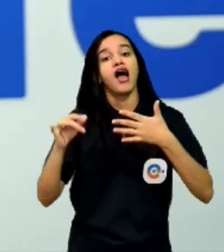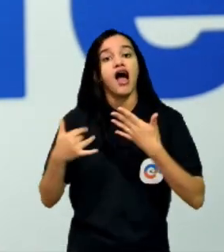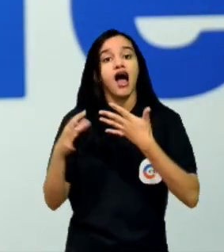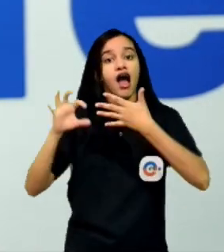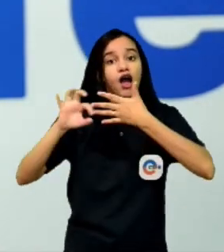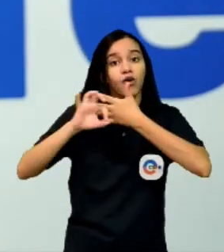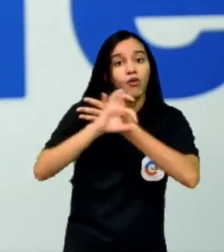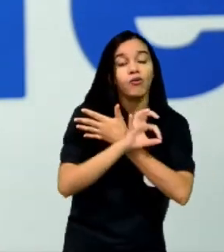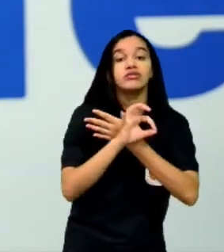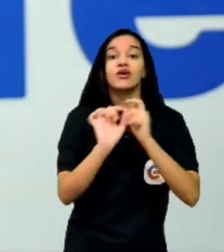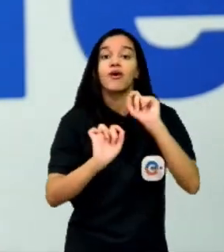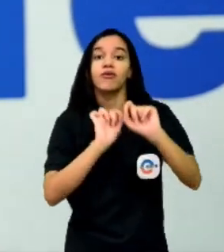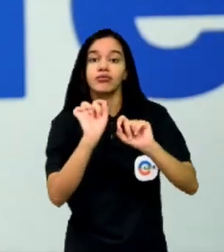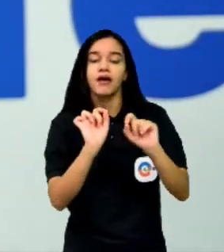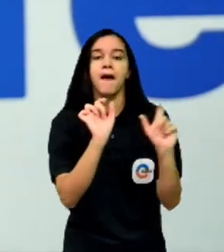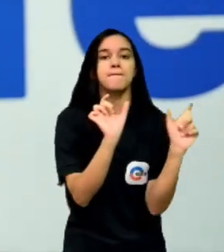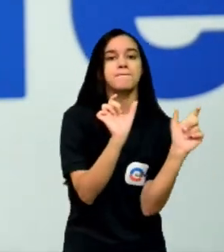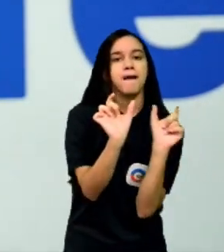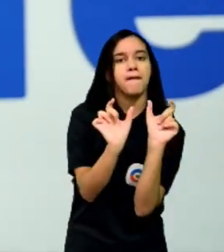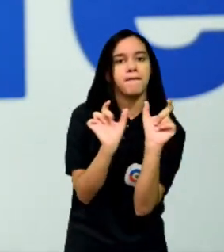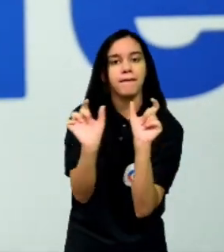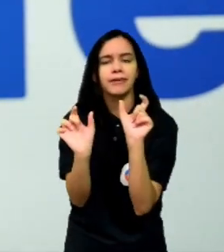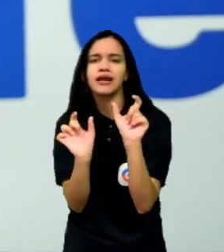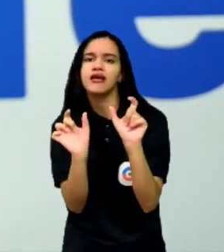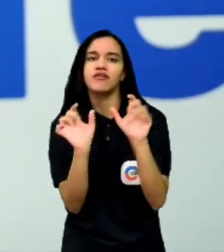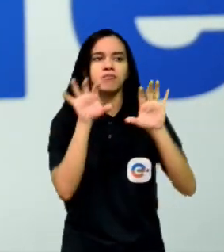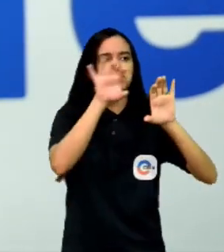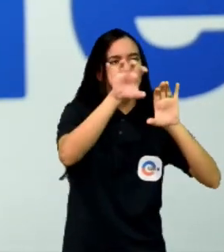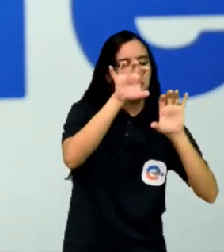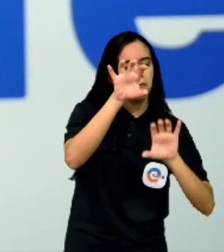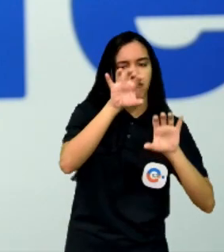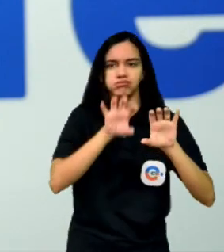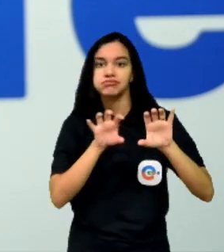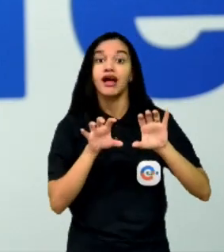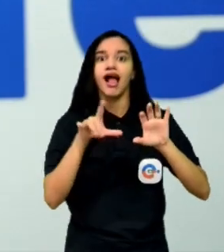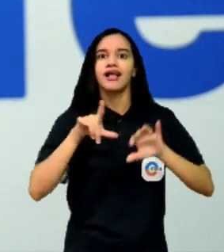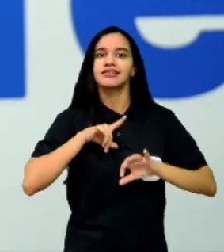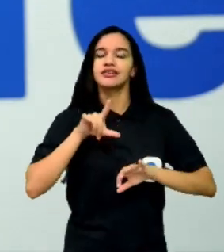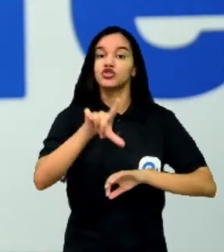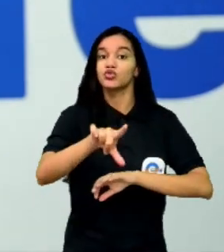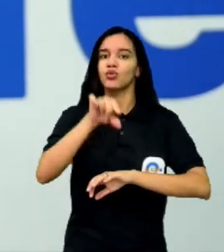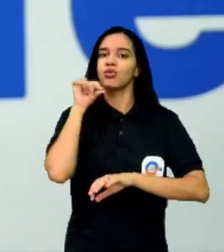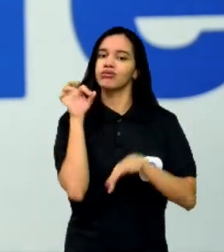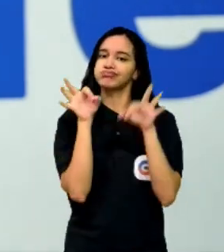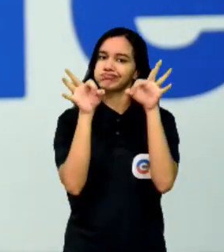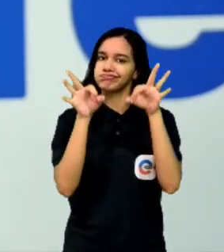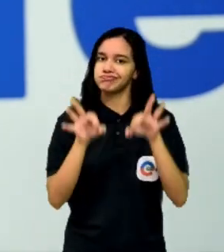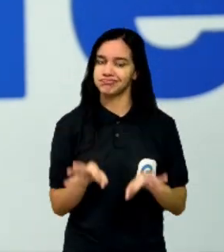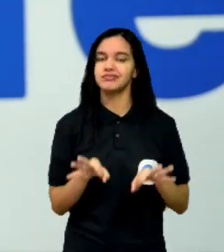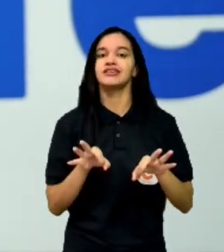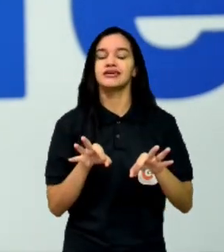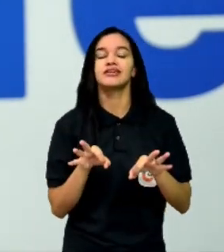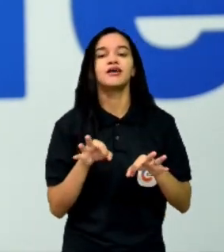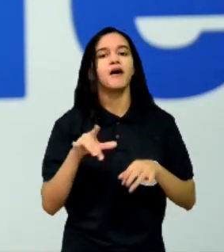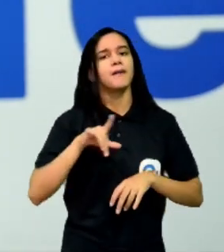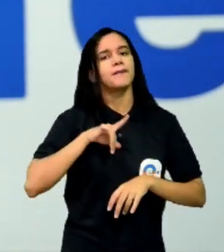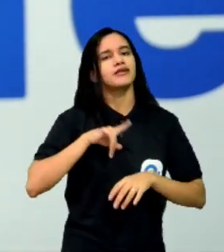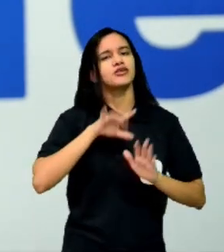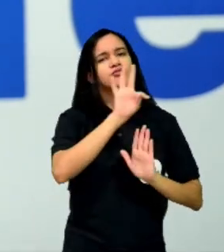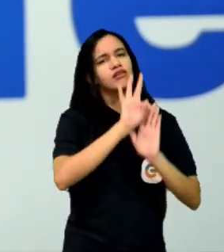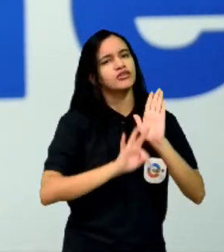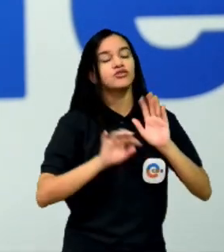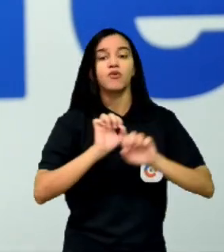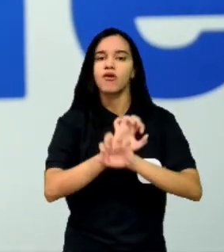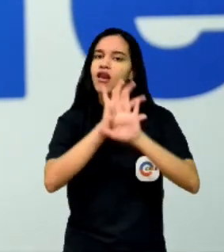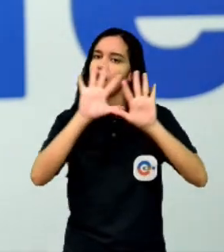por palavras que se encaixam como um quebra-cabeça. Então você tem que escolher a peça correta para ter um texto claro